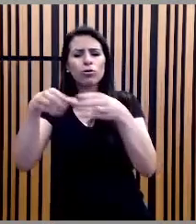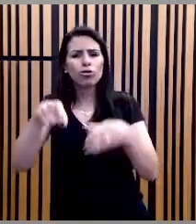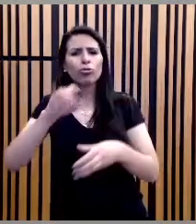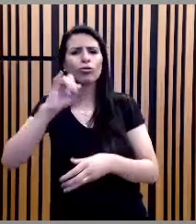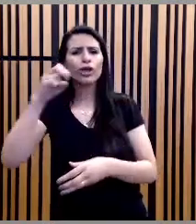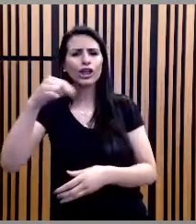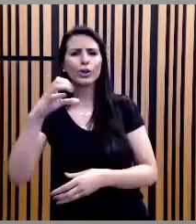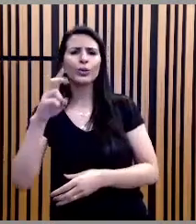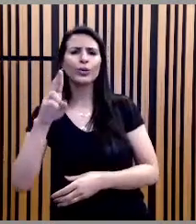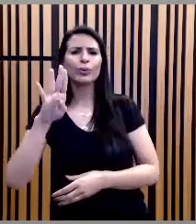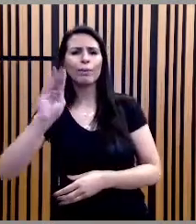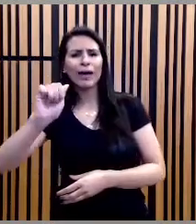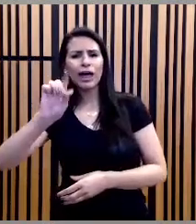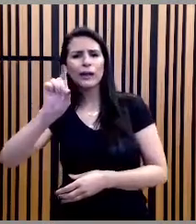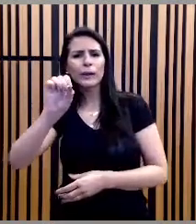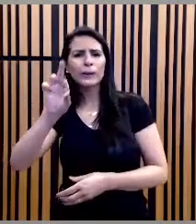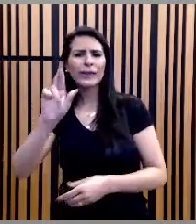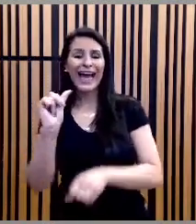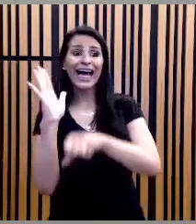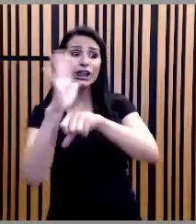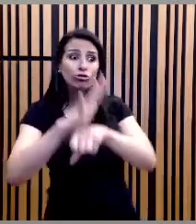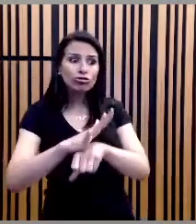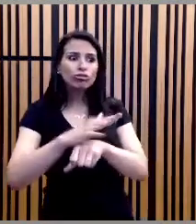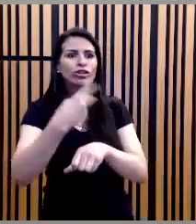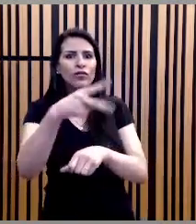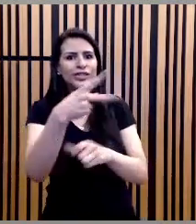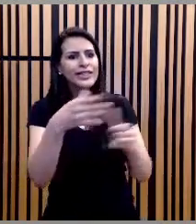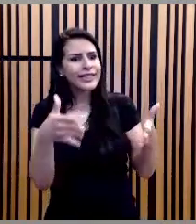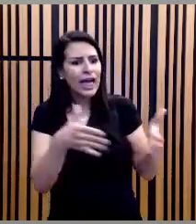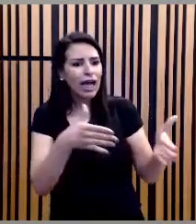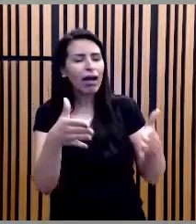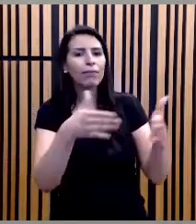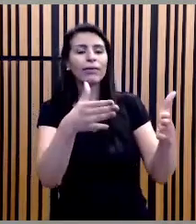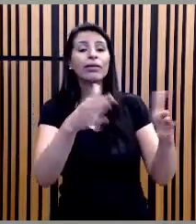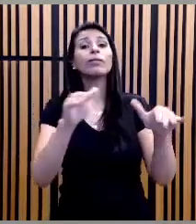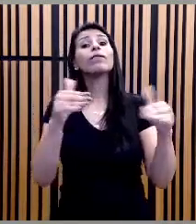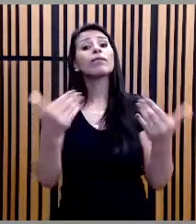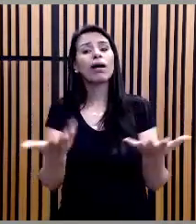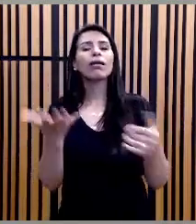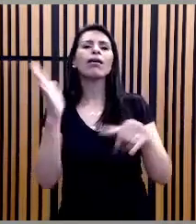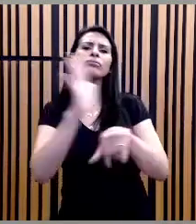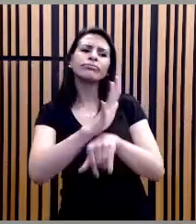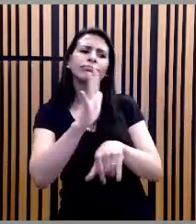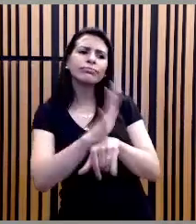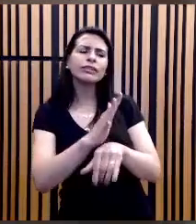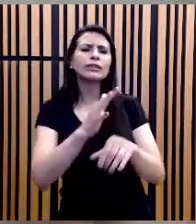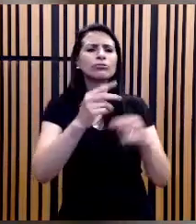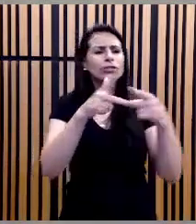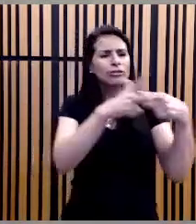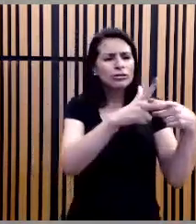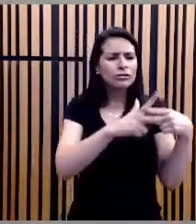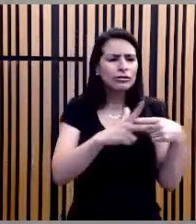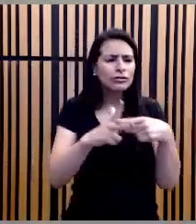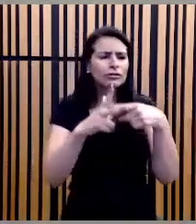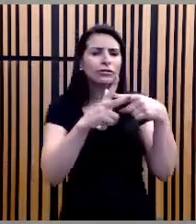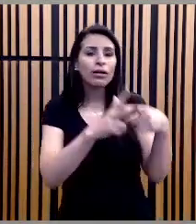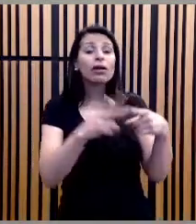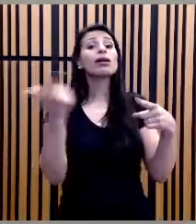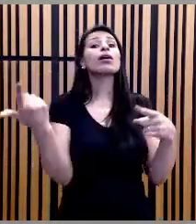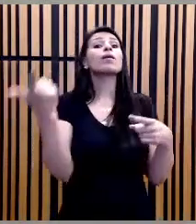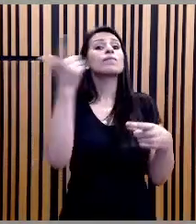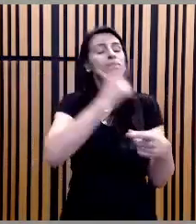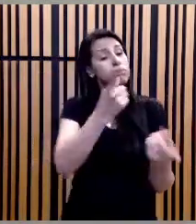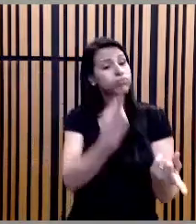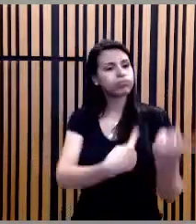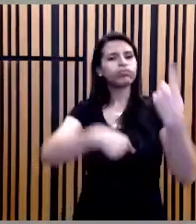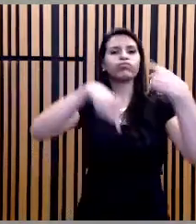esse norte para vocês. E daqui a pouco vocês ajeitarem uma coisinha aqui, uma coisinha ali, e isso realmente se tornar um grande empreendimento,